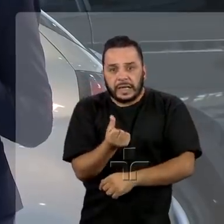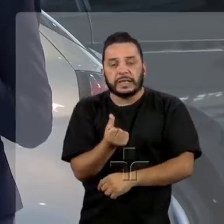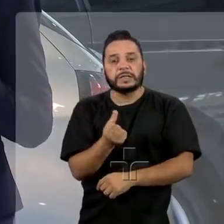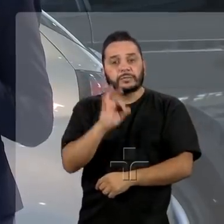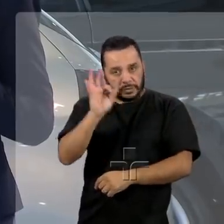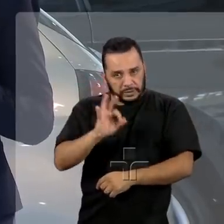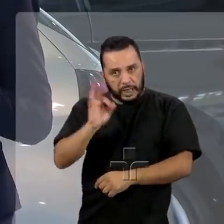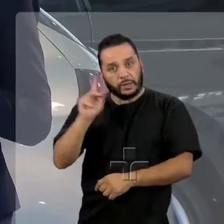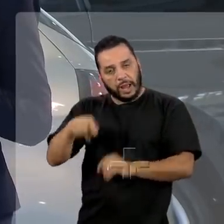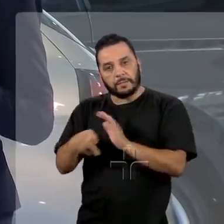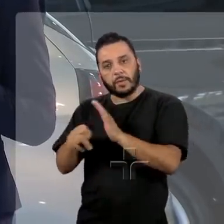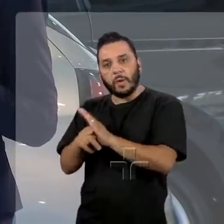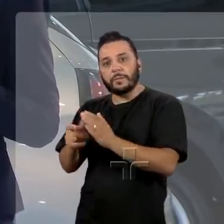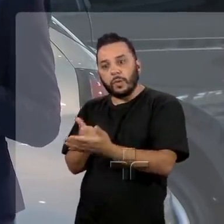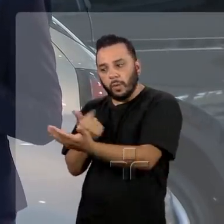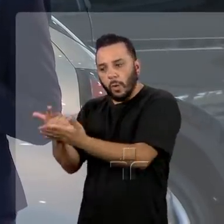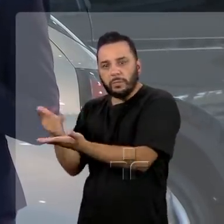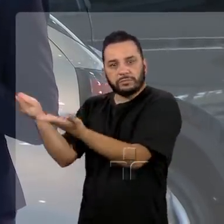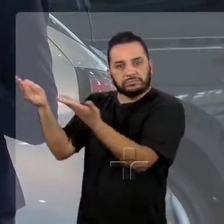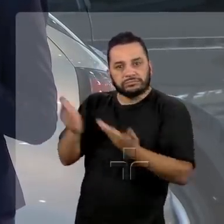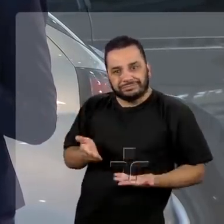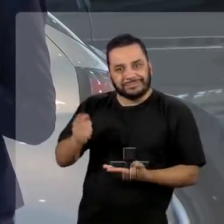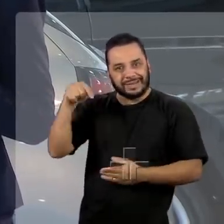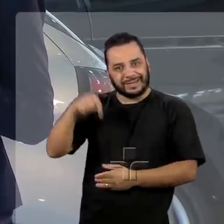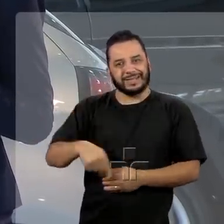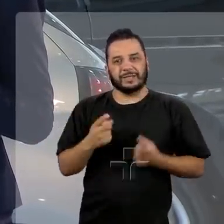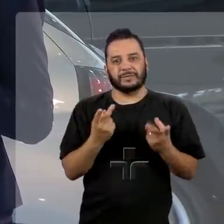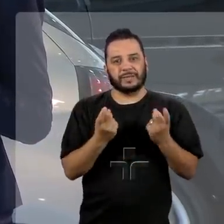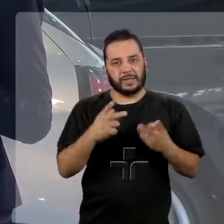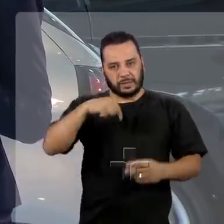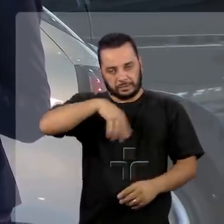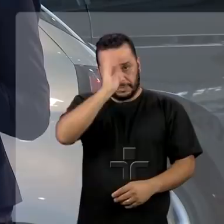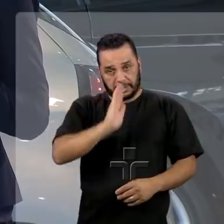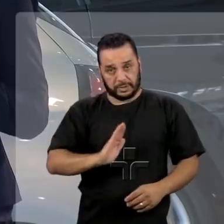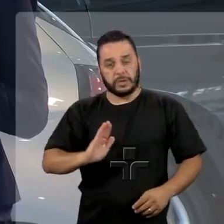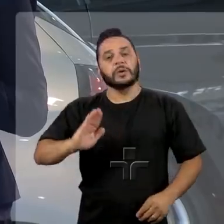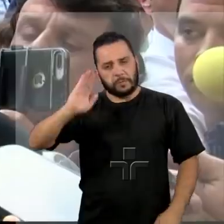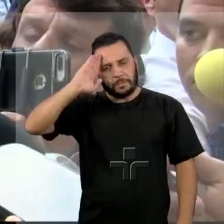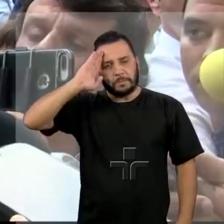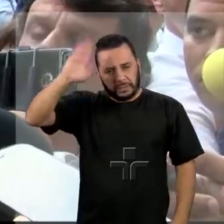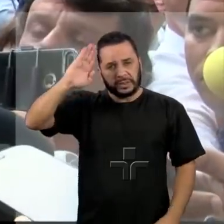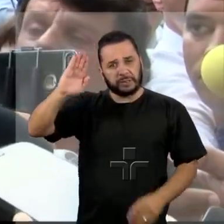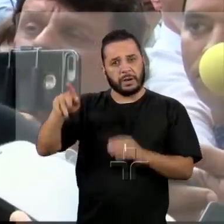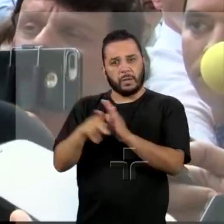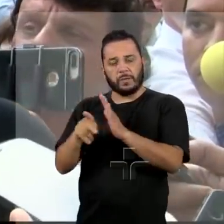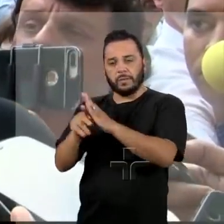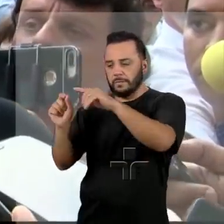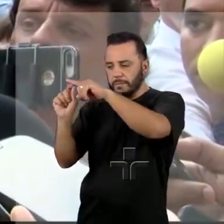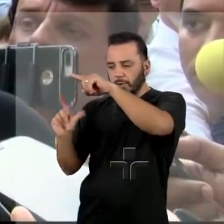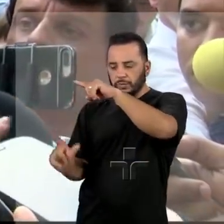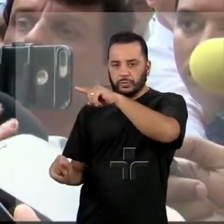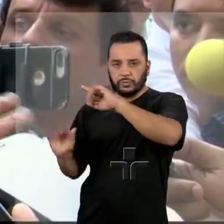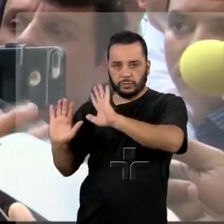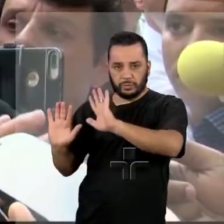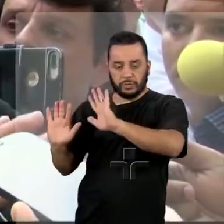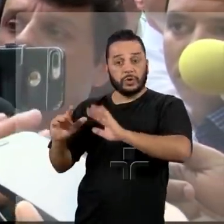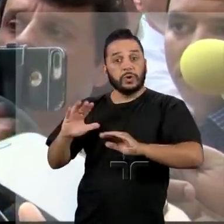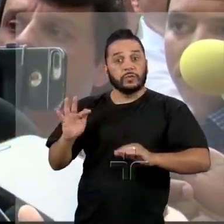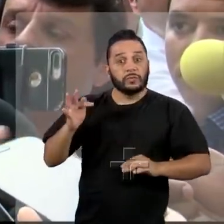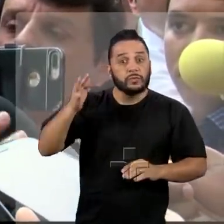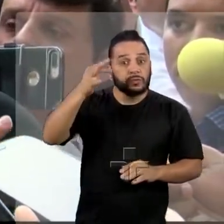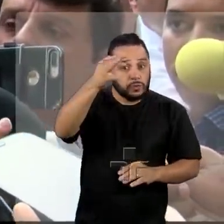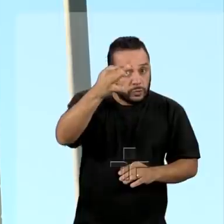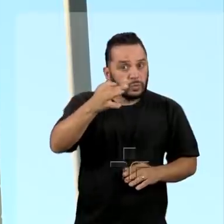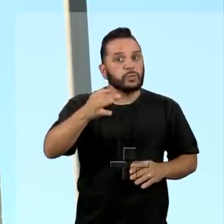associados latino-americanos. Esse é o principal produto comercial do Mercosul. A declaração do futuro ministro da Economia,